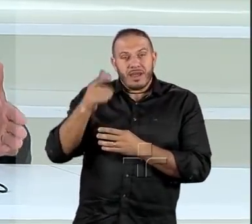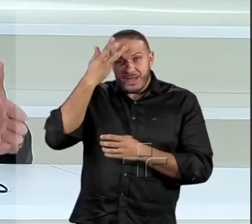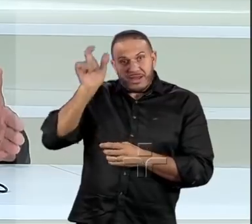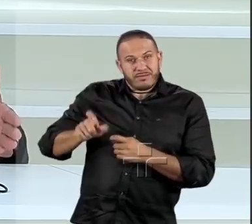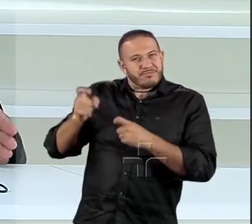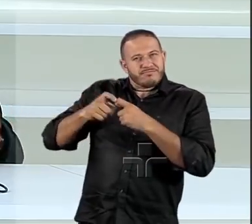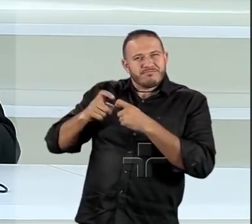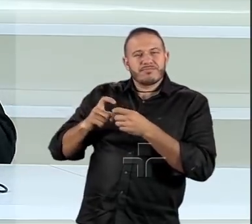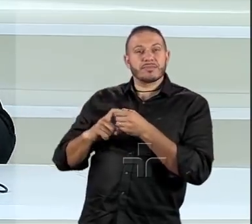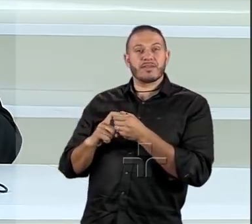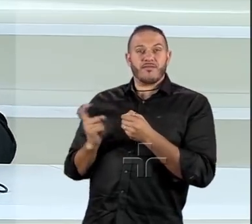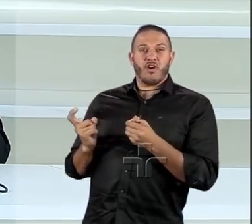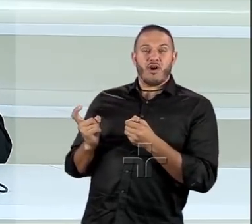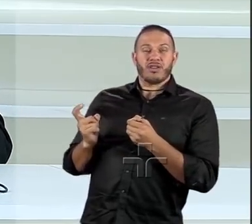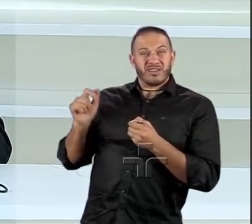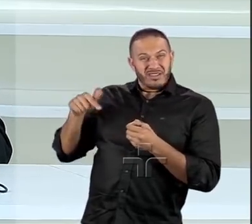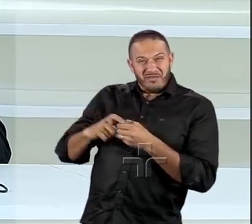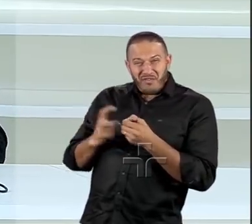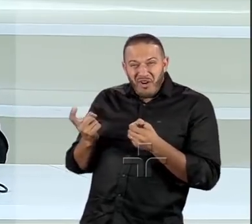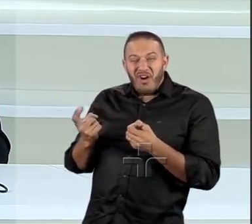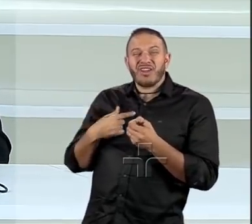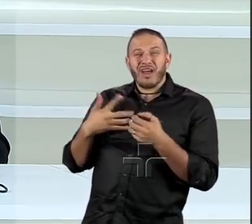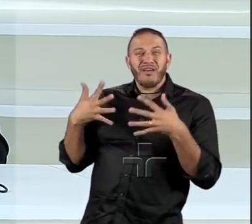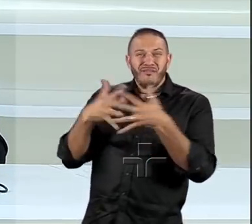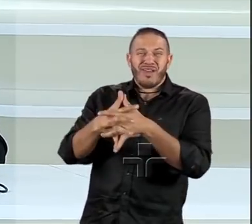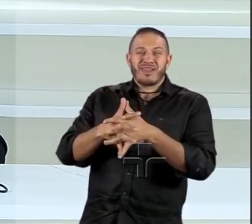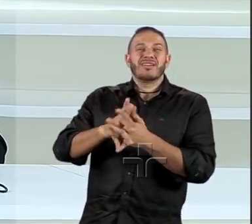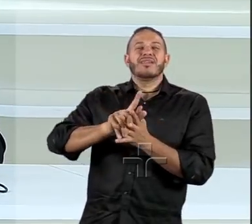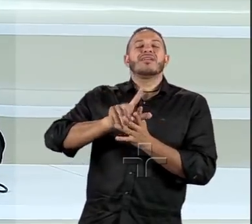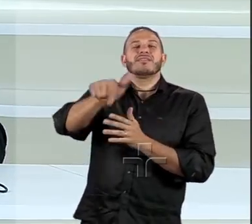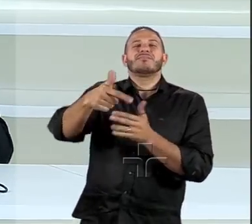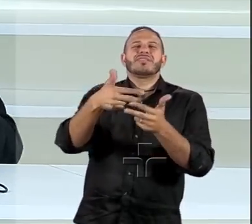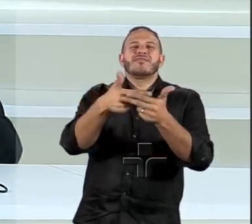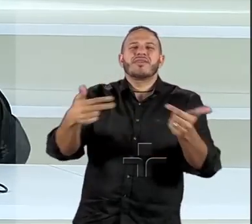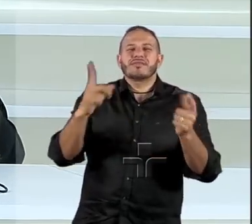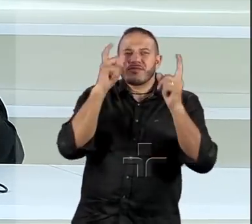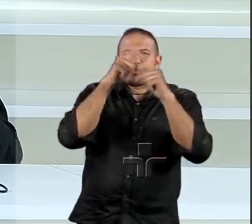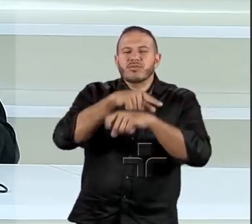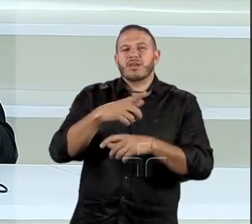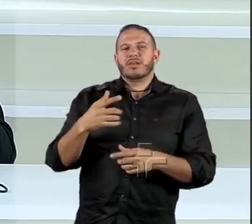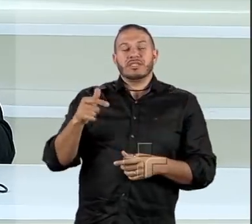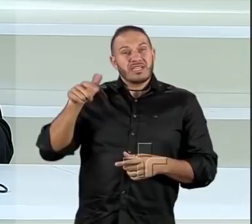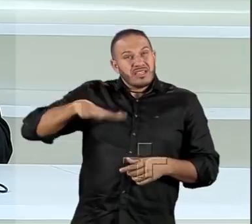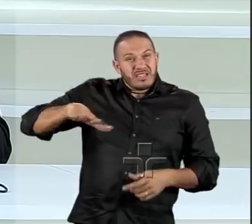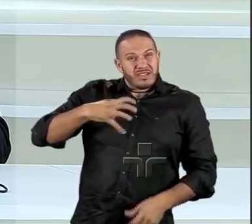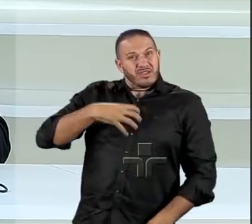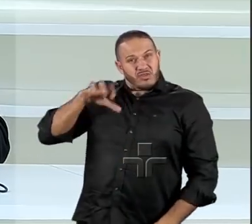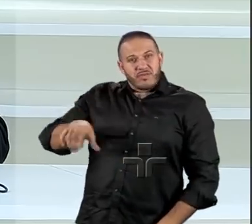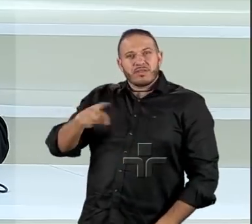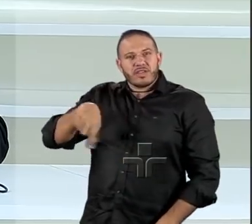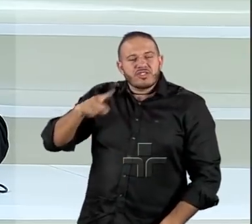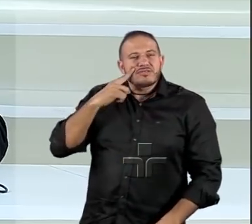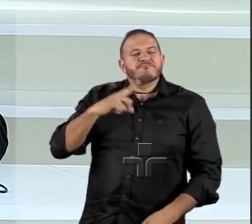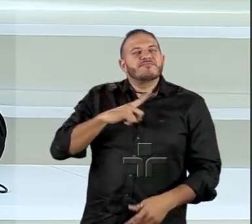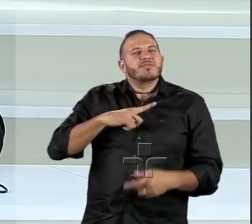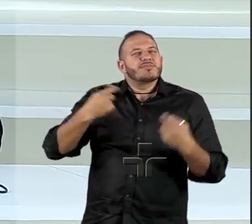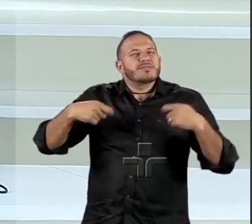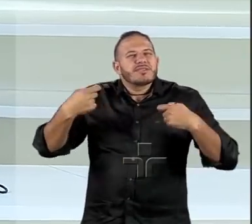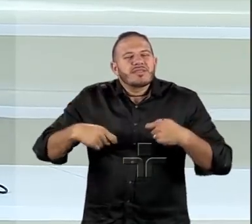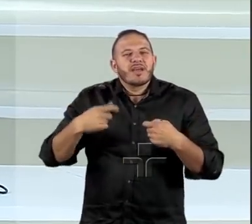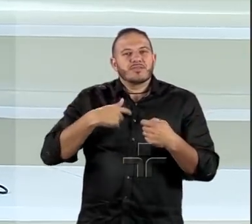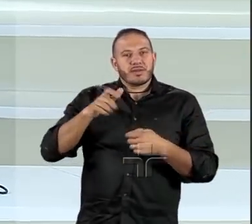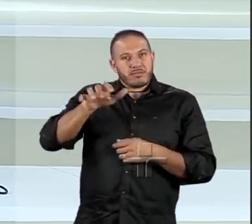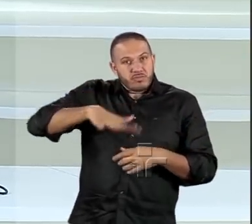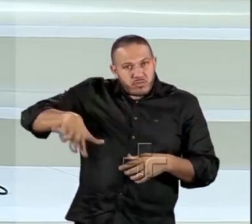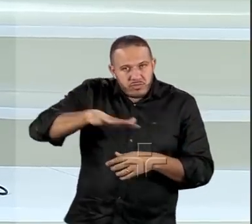podem acarretar uma série de dificuldades, inclusive a judicialização. Esse fenômeno faz com que a gente tenha uma necessidade que, para que o